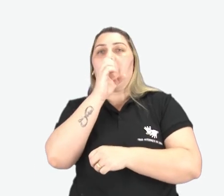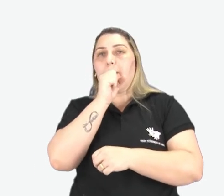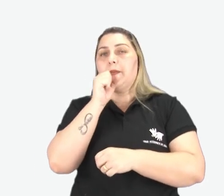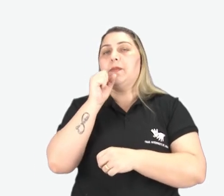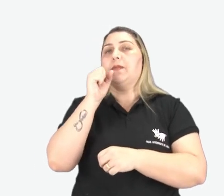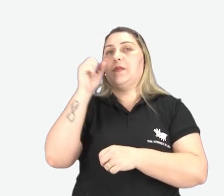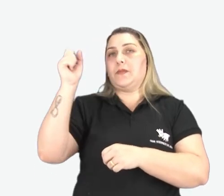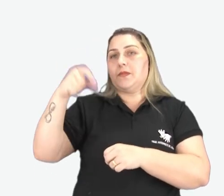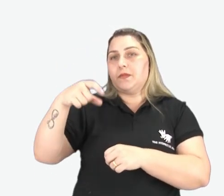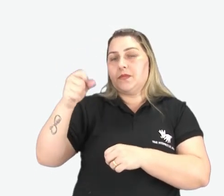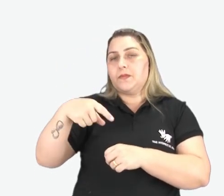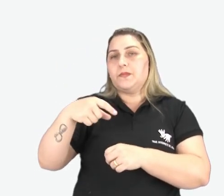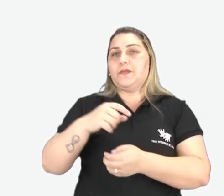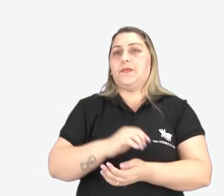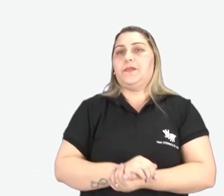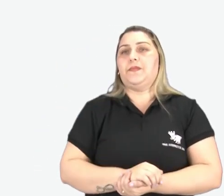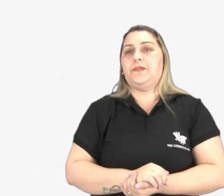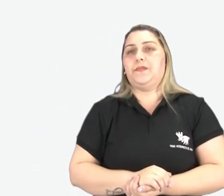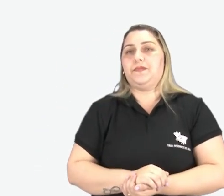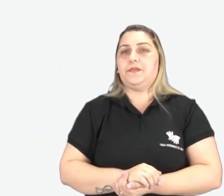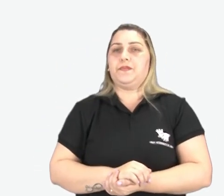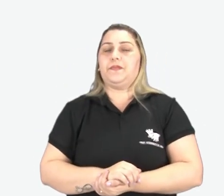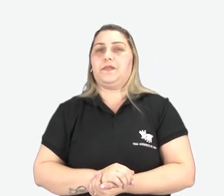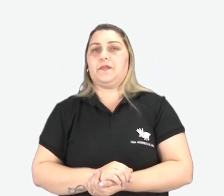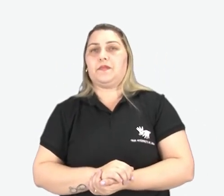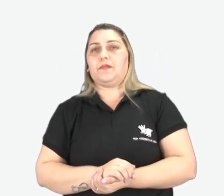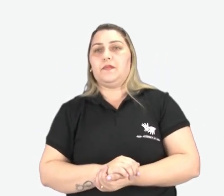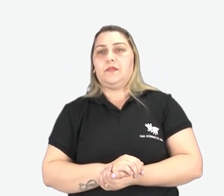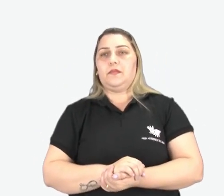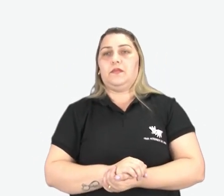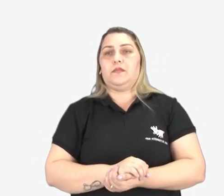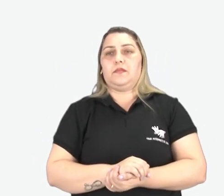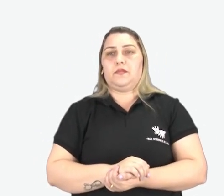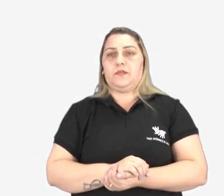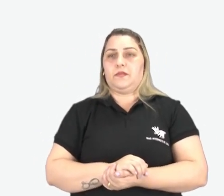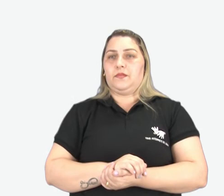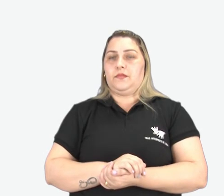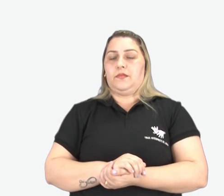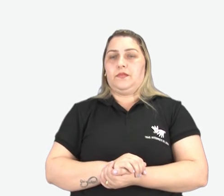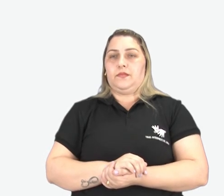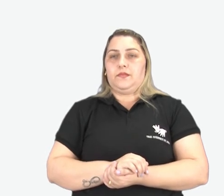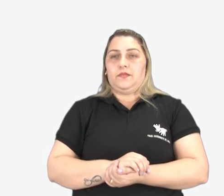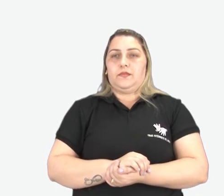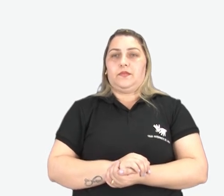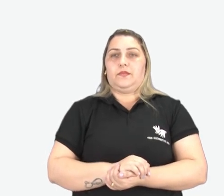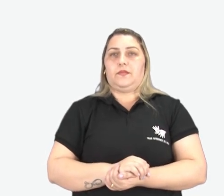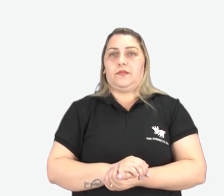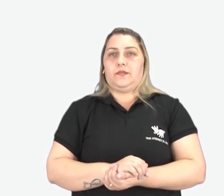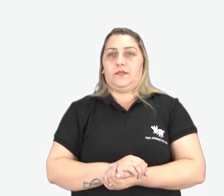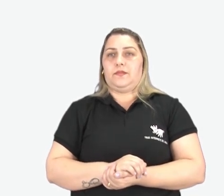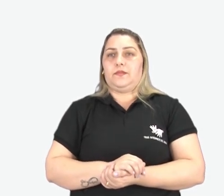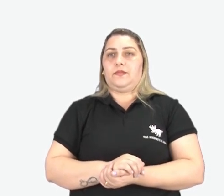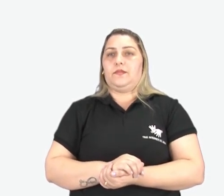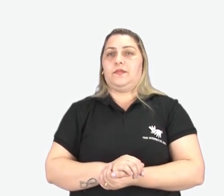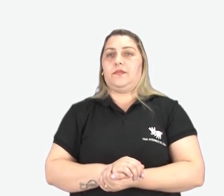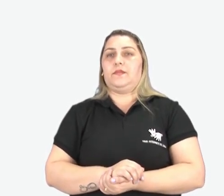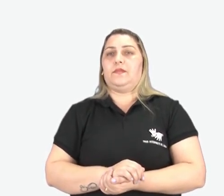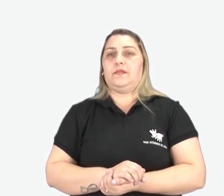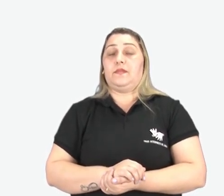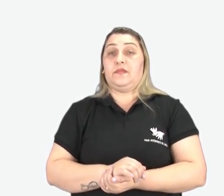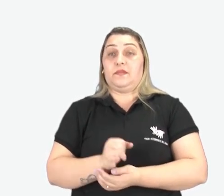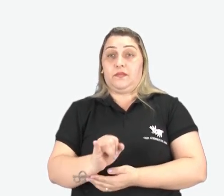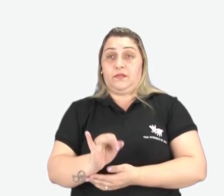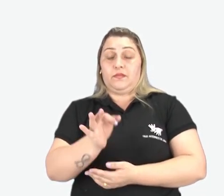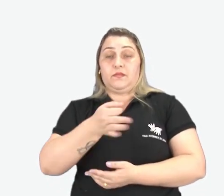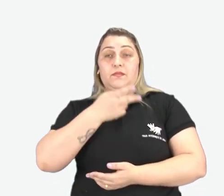então será azul vermelho e pink o pente laranja azul eu vou ver se você vai